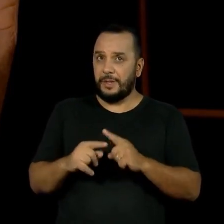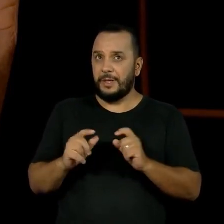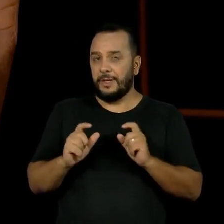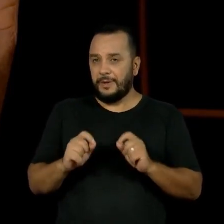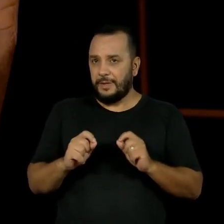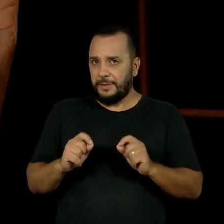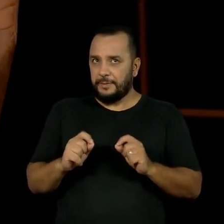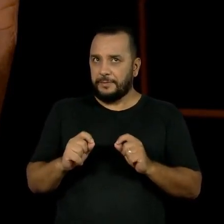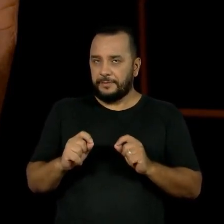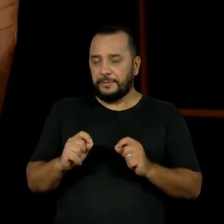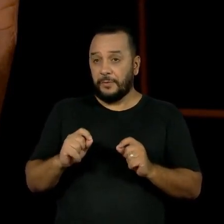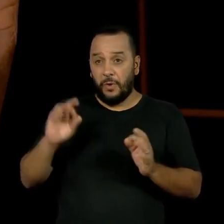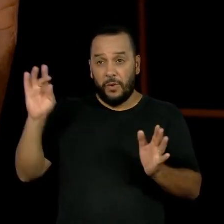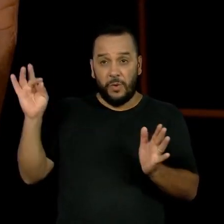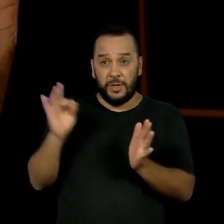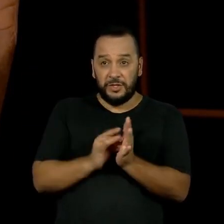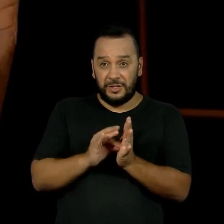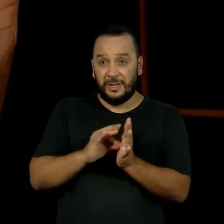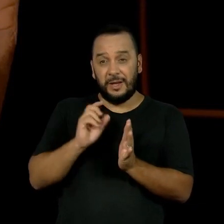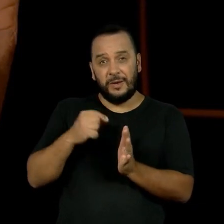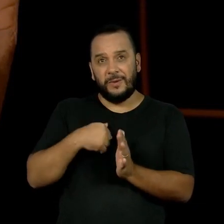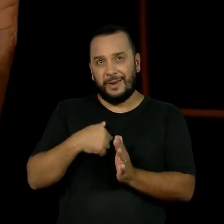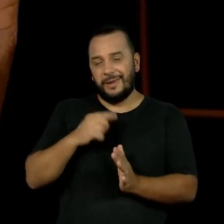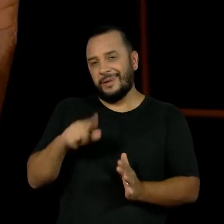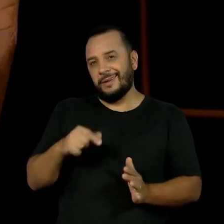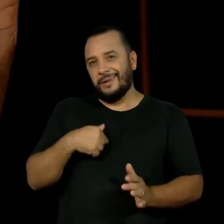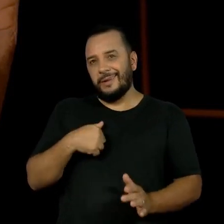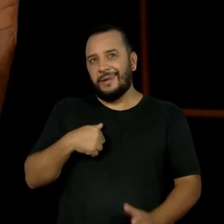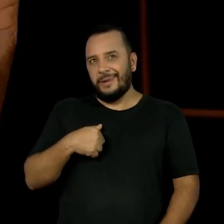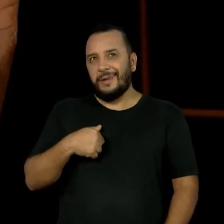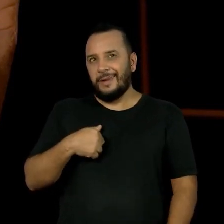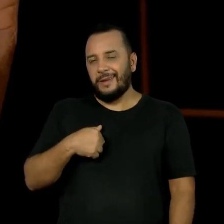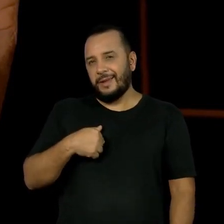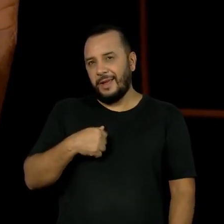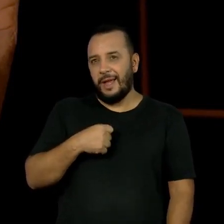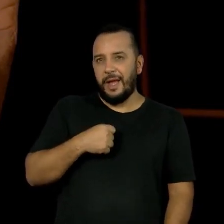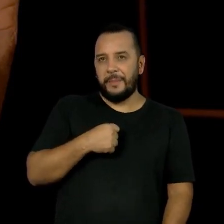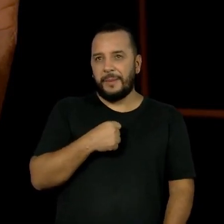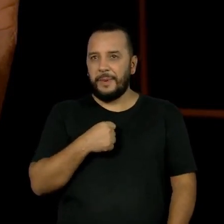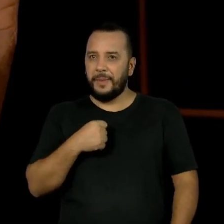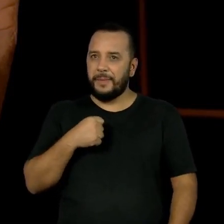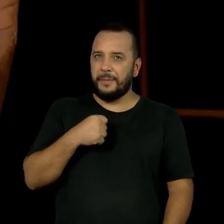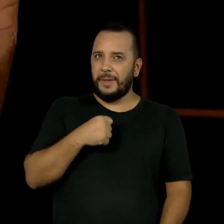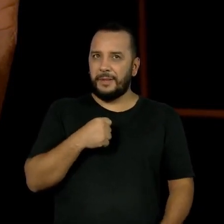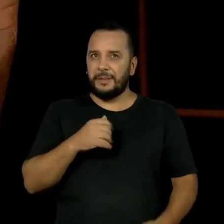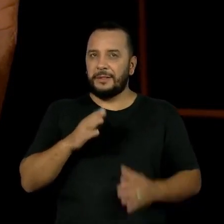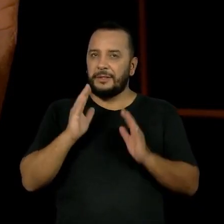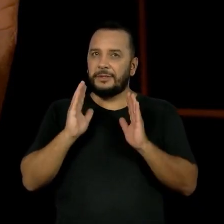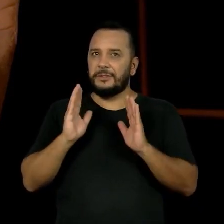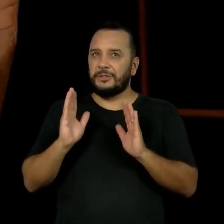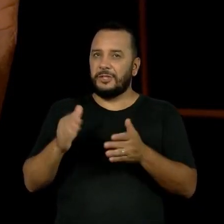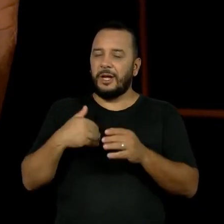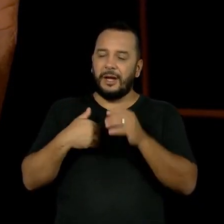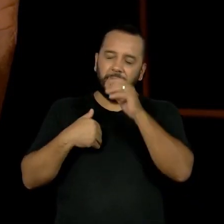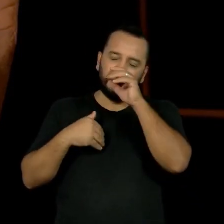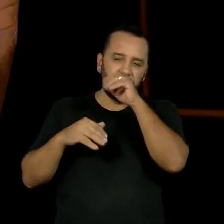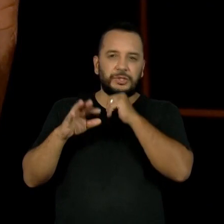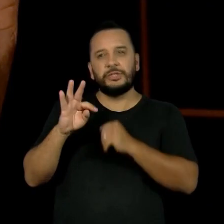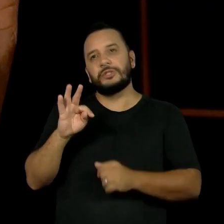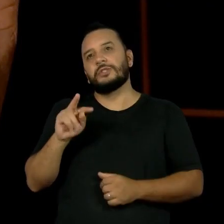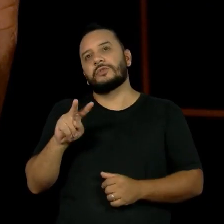é originalmente cantado, né? Pelo que eu saiba, pelos cantores de Tuva, que é